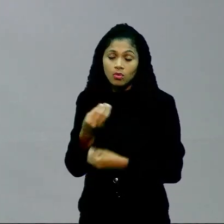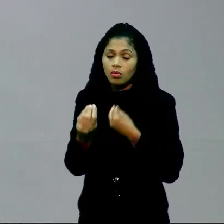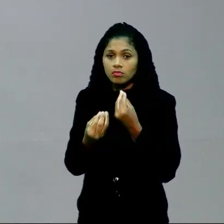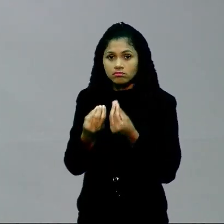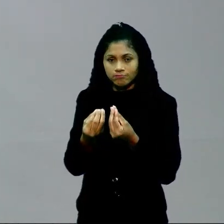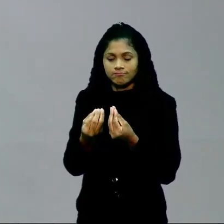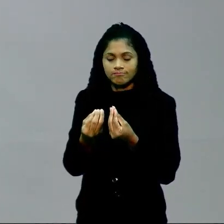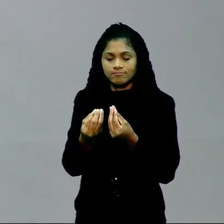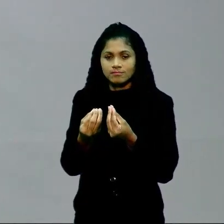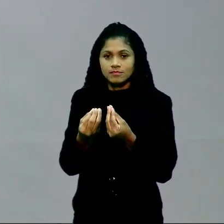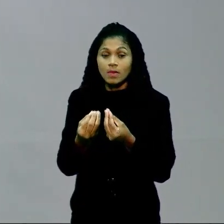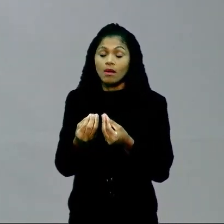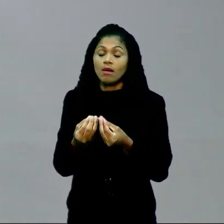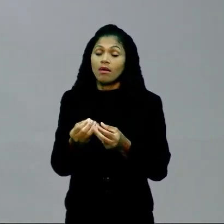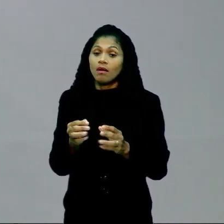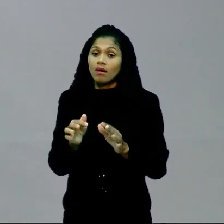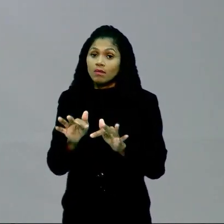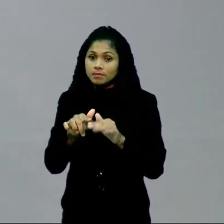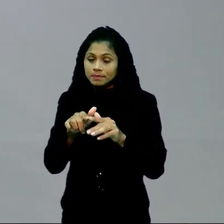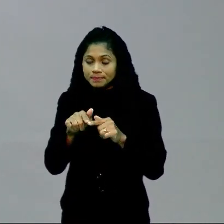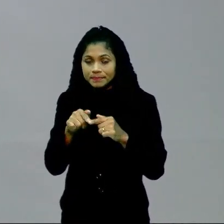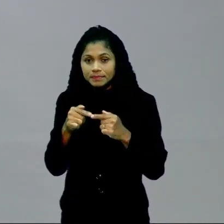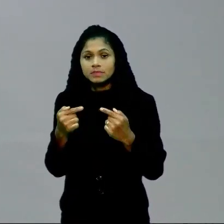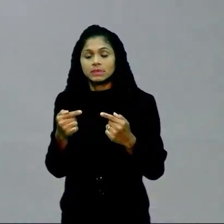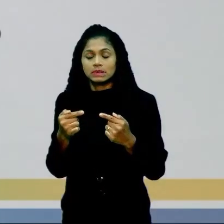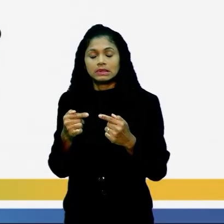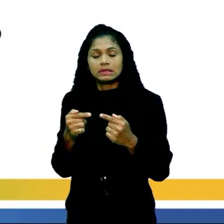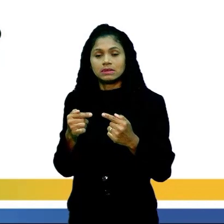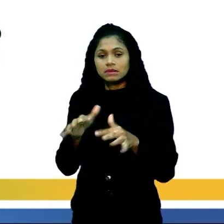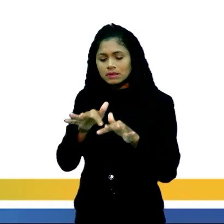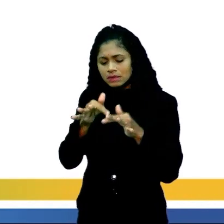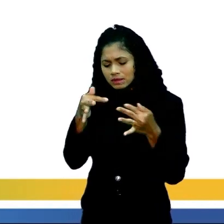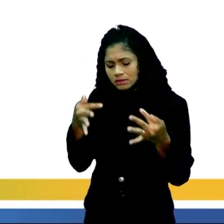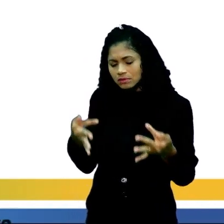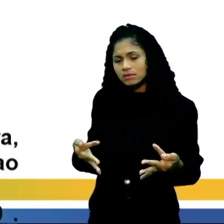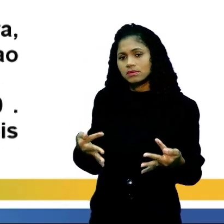que é a coisa mais simples. Vamos juntos?